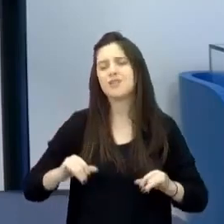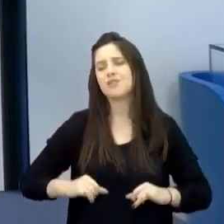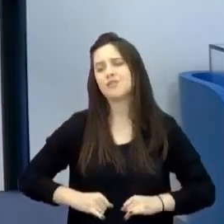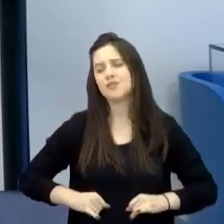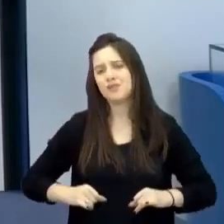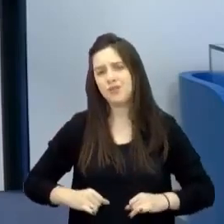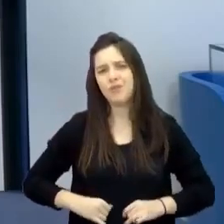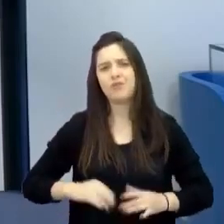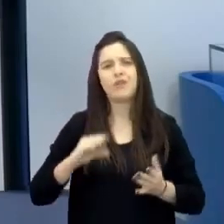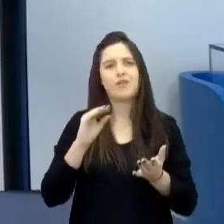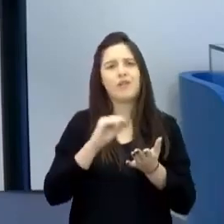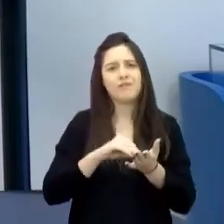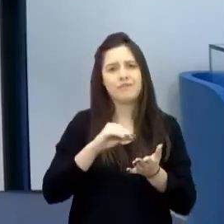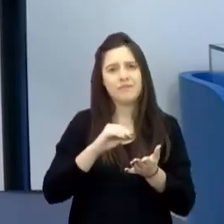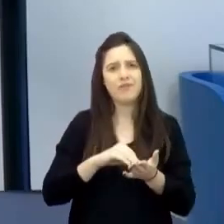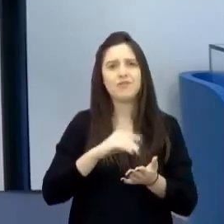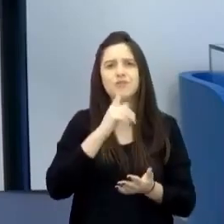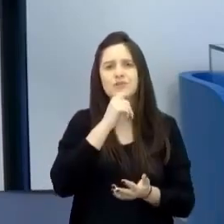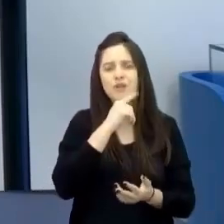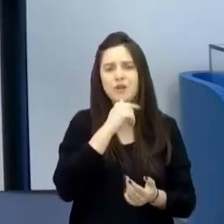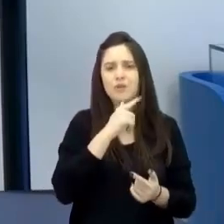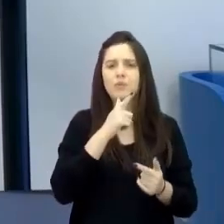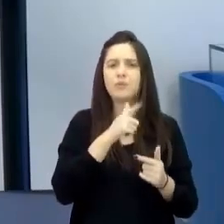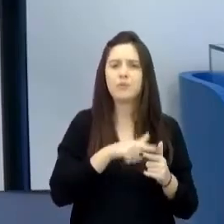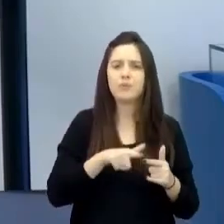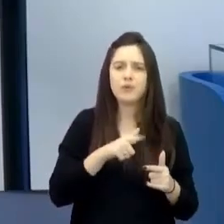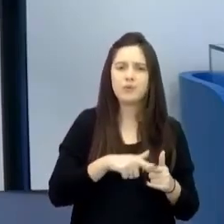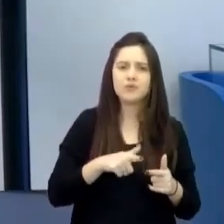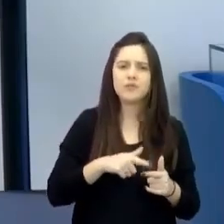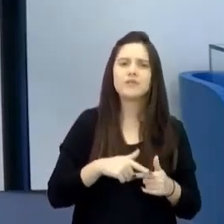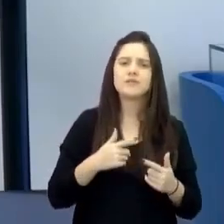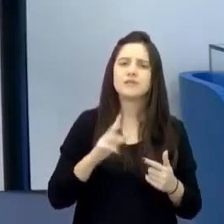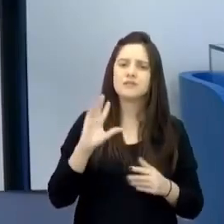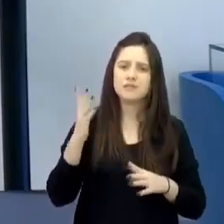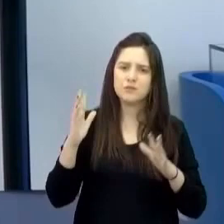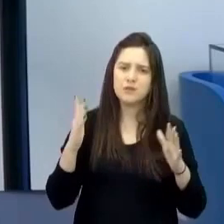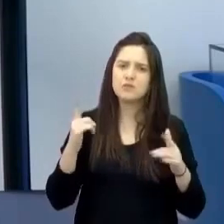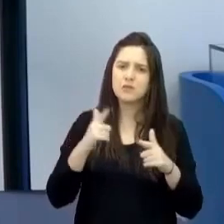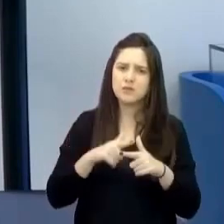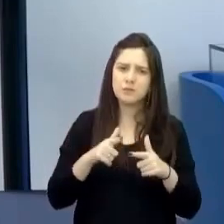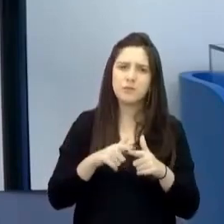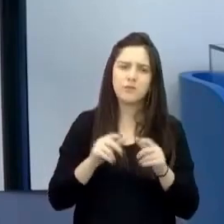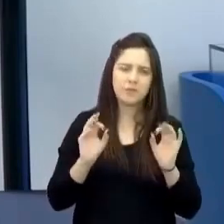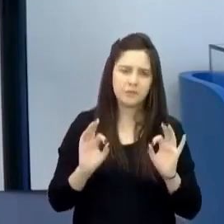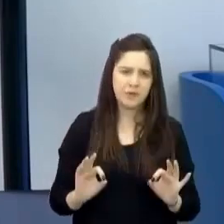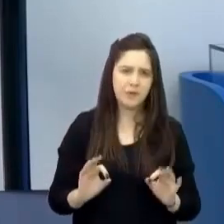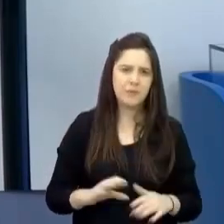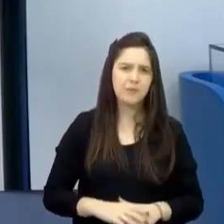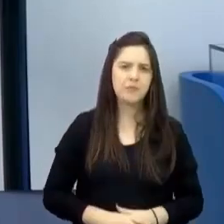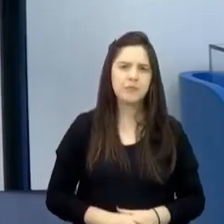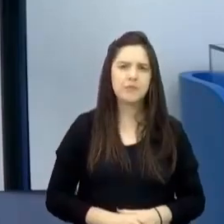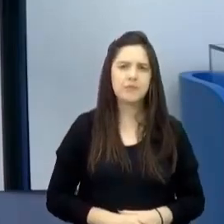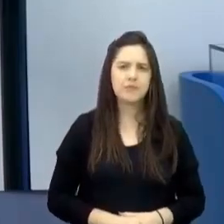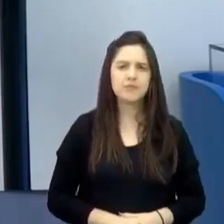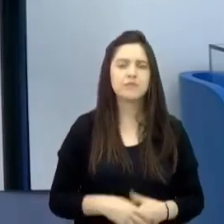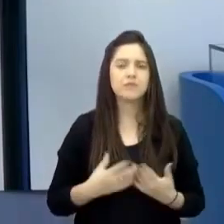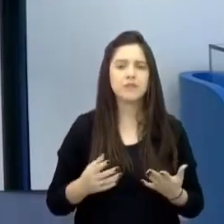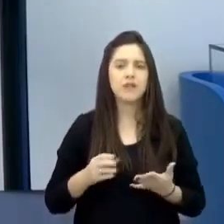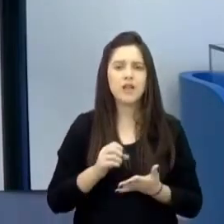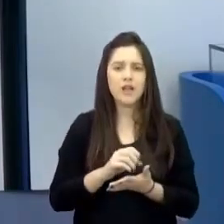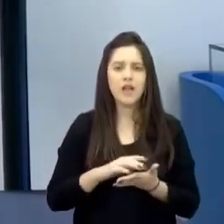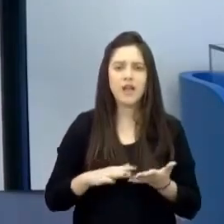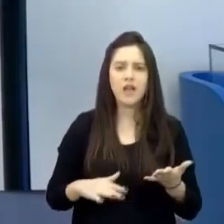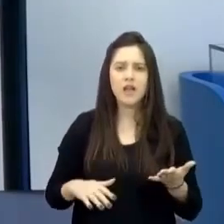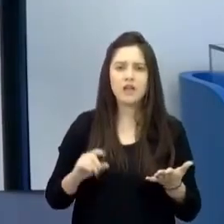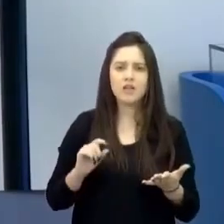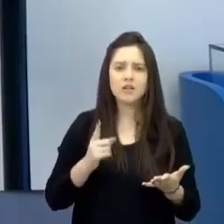água e os problemas enfrentados em virtude dessa situação, tá certo? Muito bem. Então uma atividadezinha aqui,